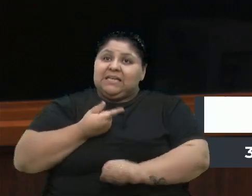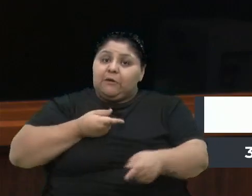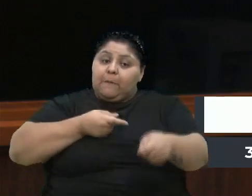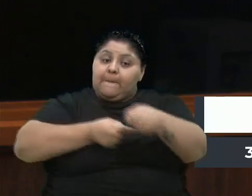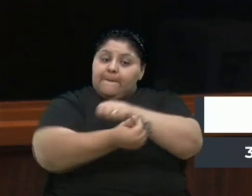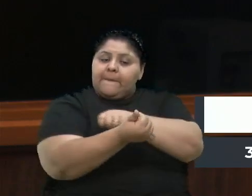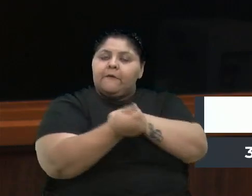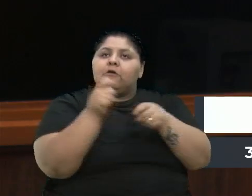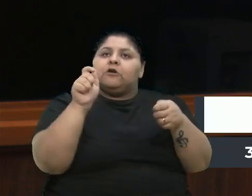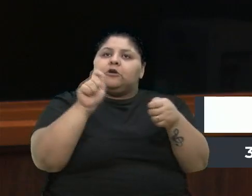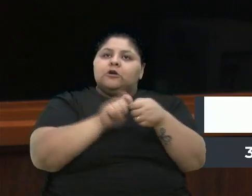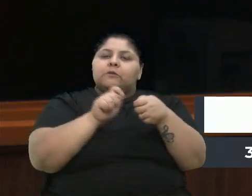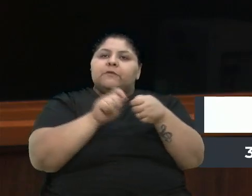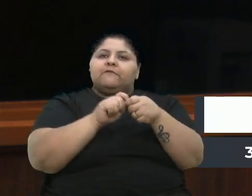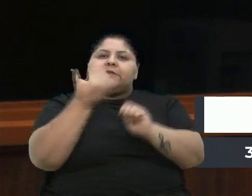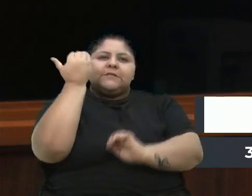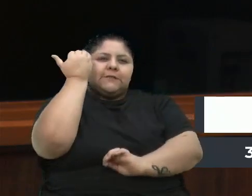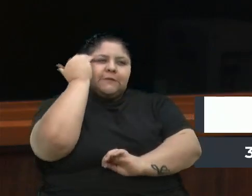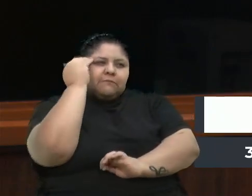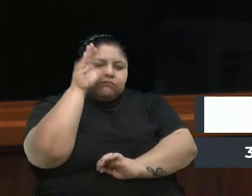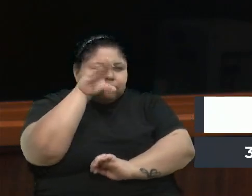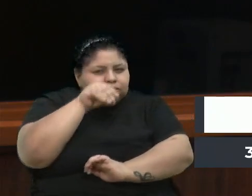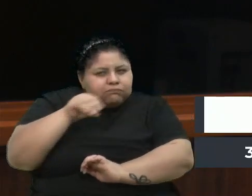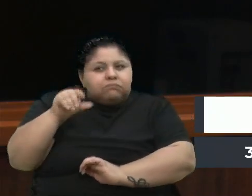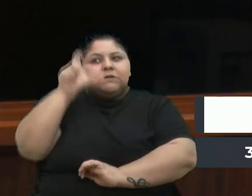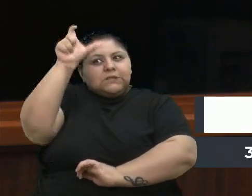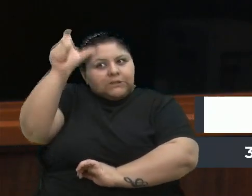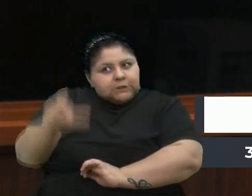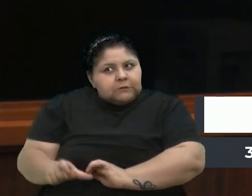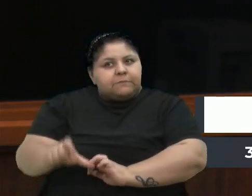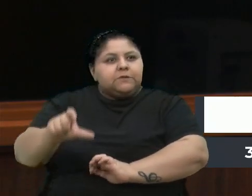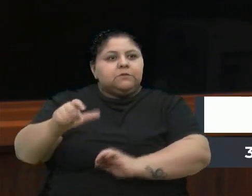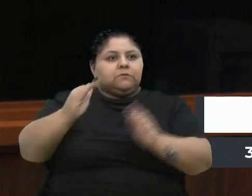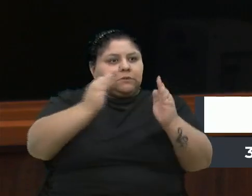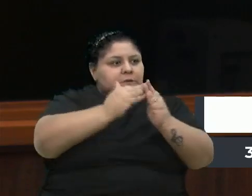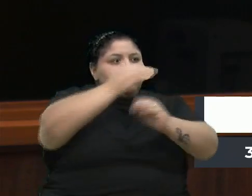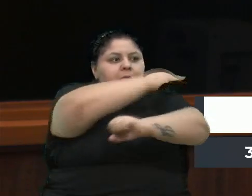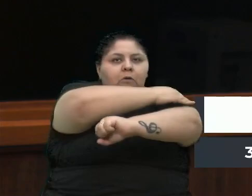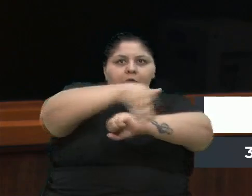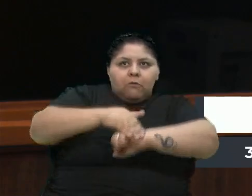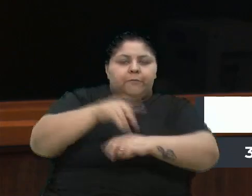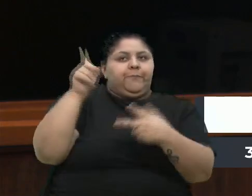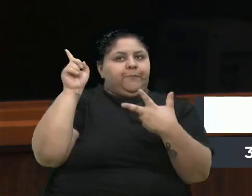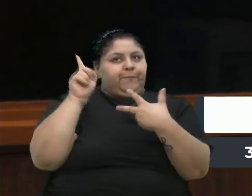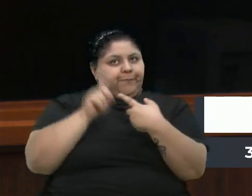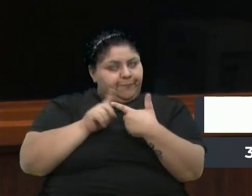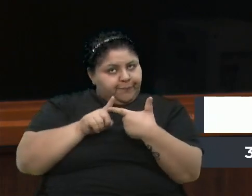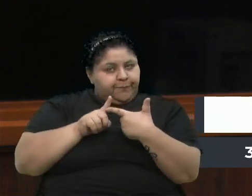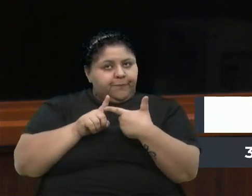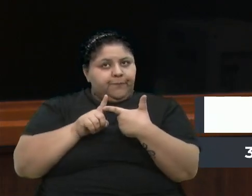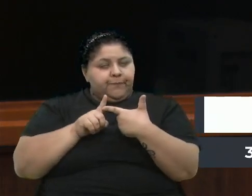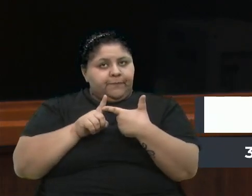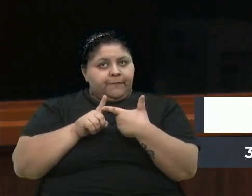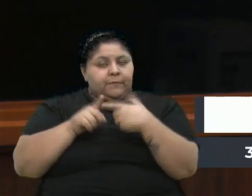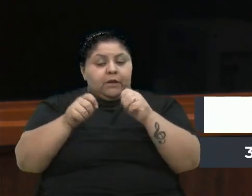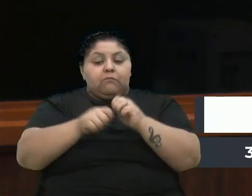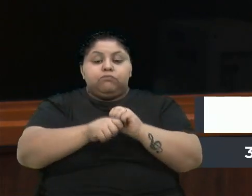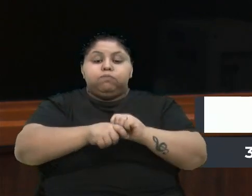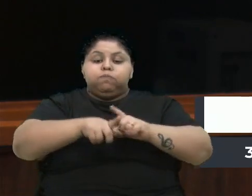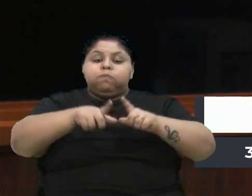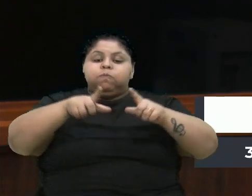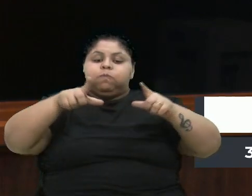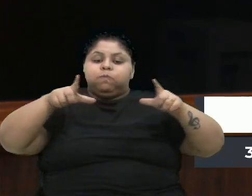fazer um diagnóstico das pessoas que estão morando na rua. Segundo, ampliar